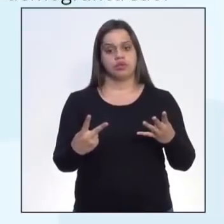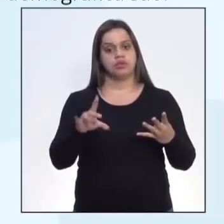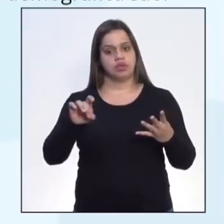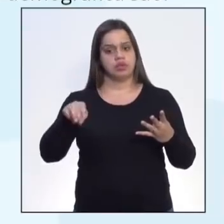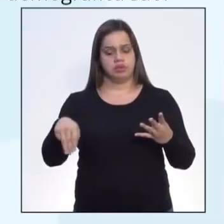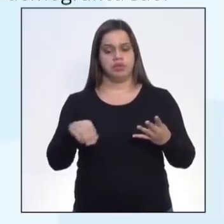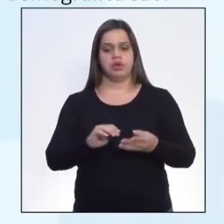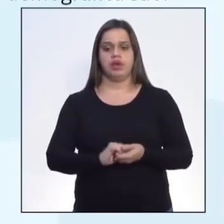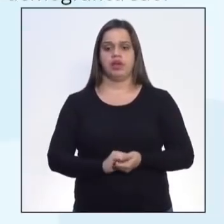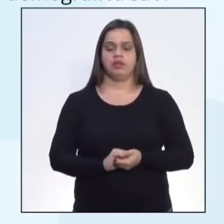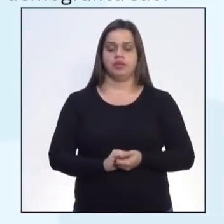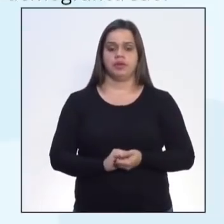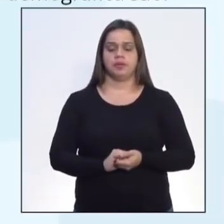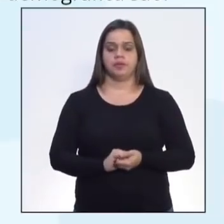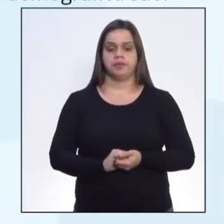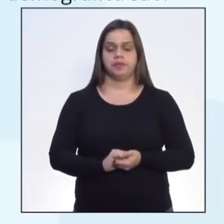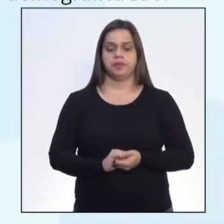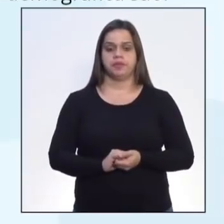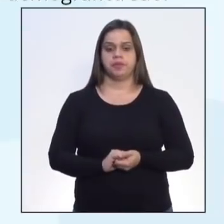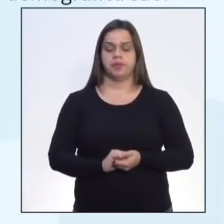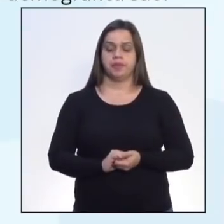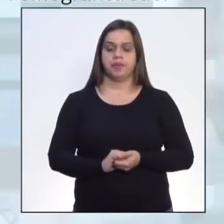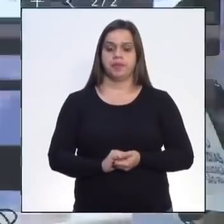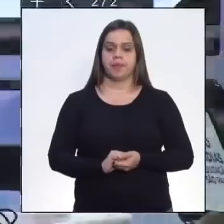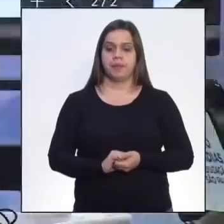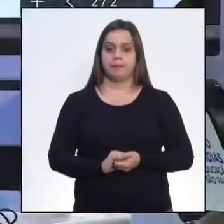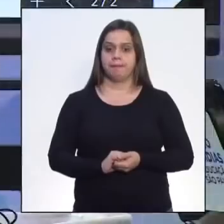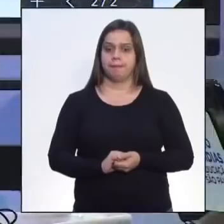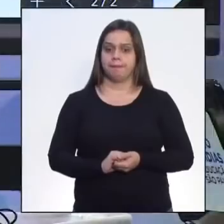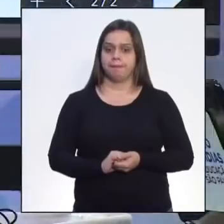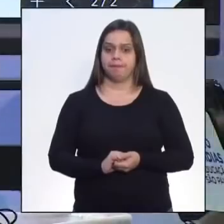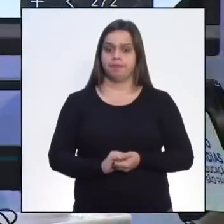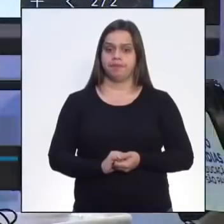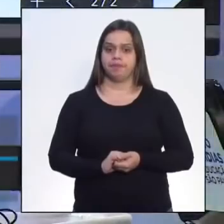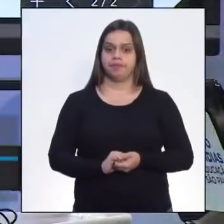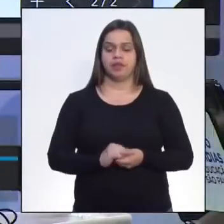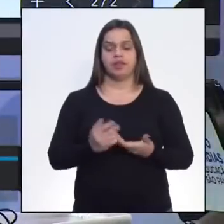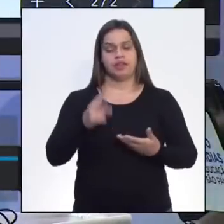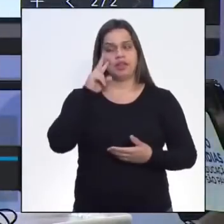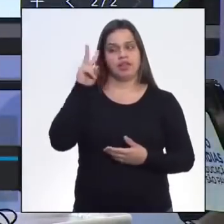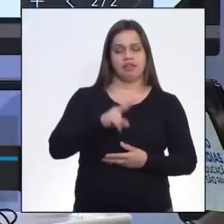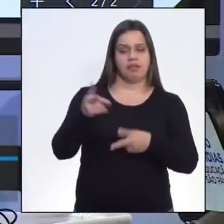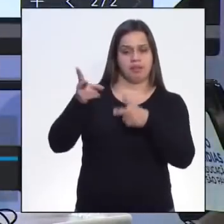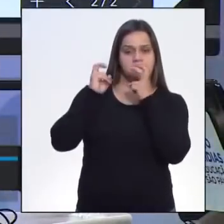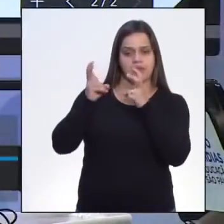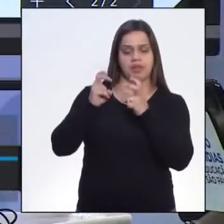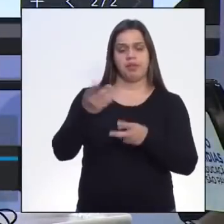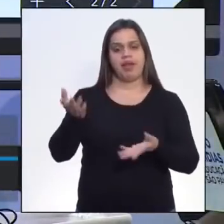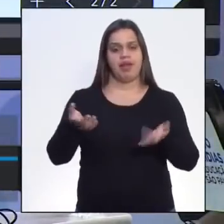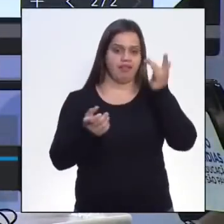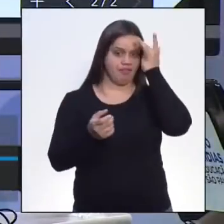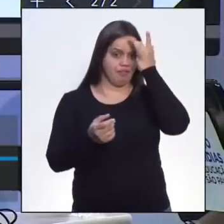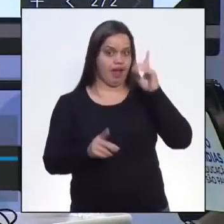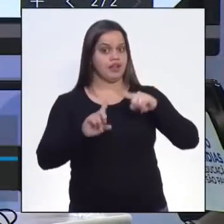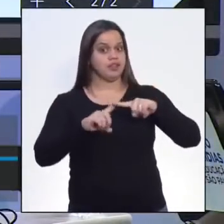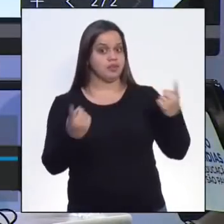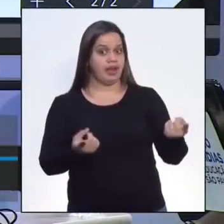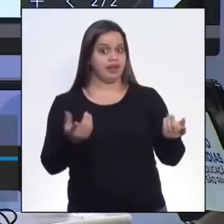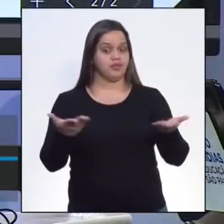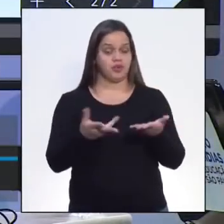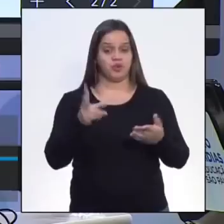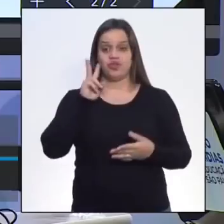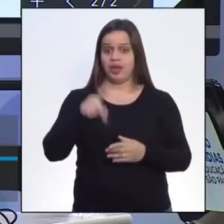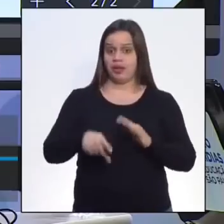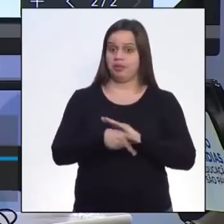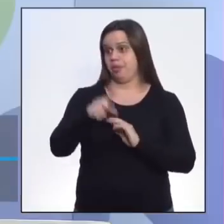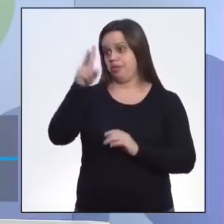densidade demográfica. Embora essa seja fácil, Mas considerando que é segunda-feira cedo... Eles já